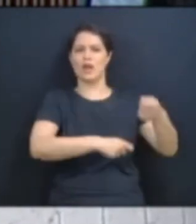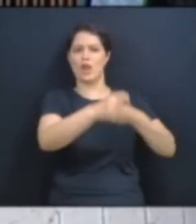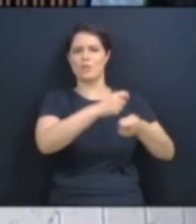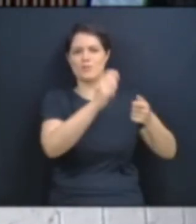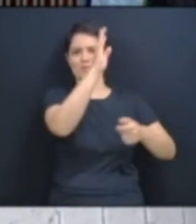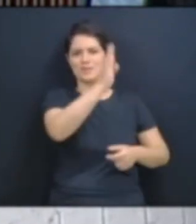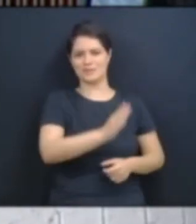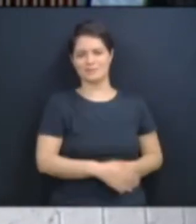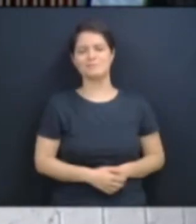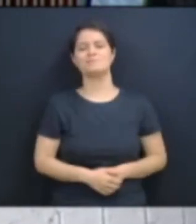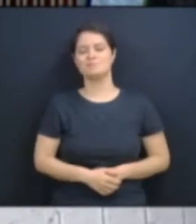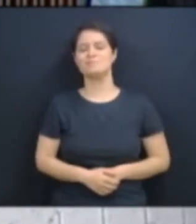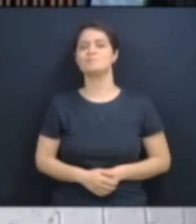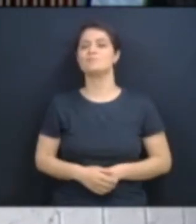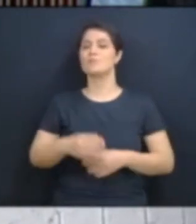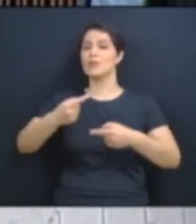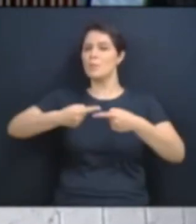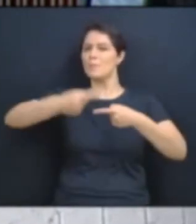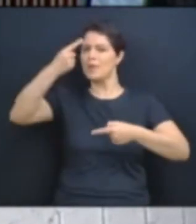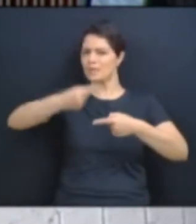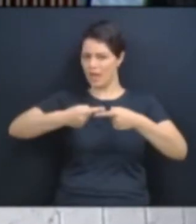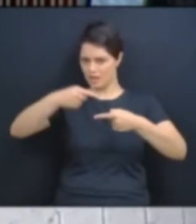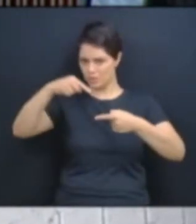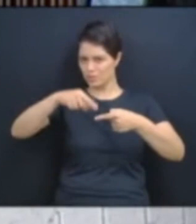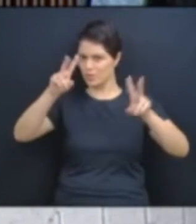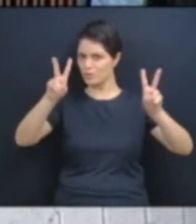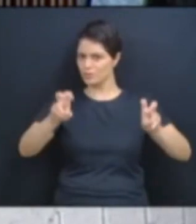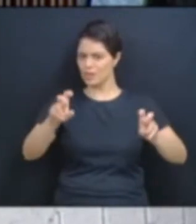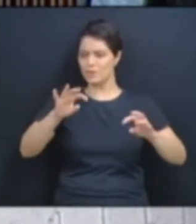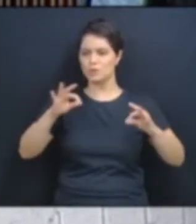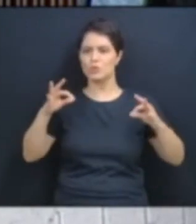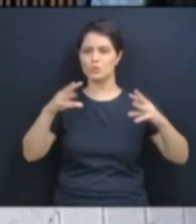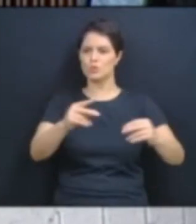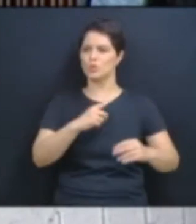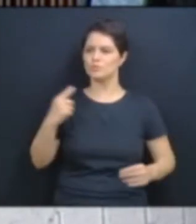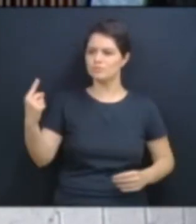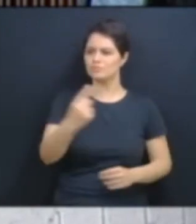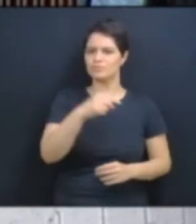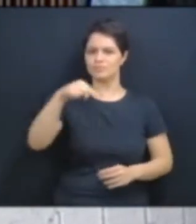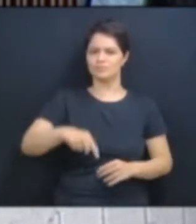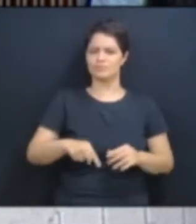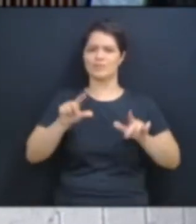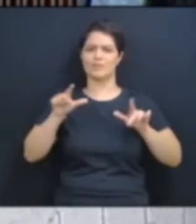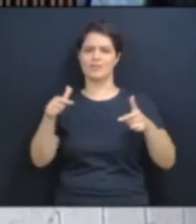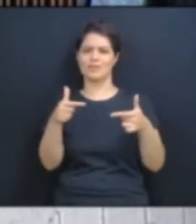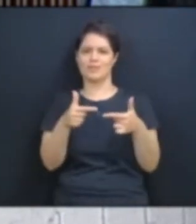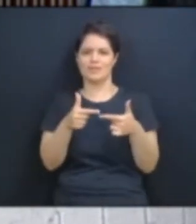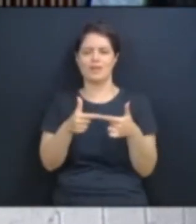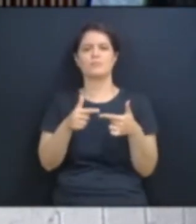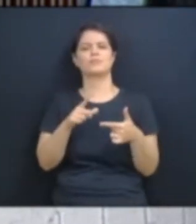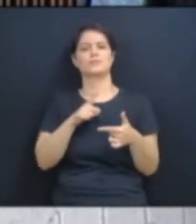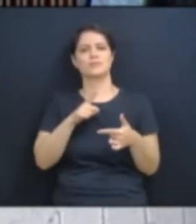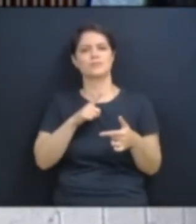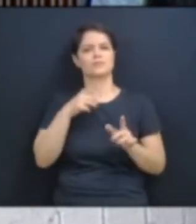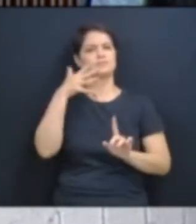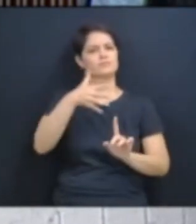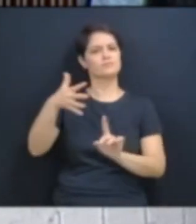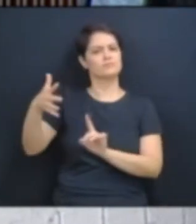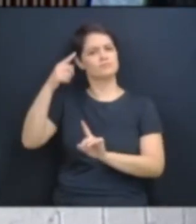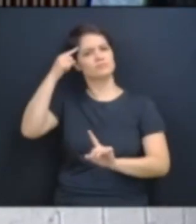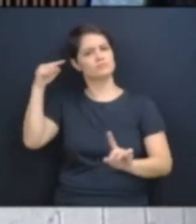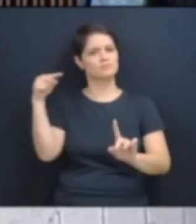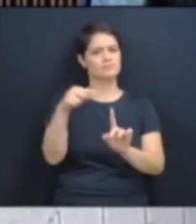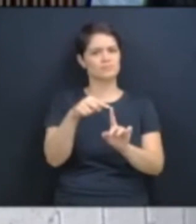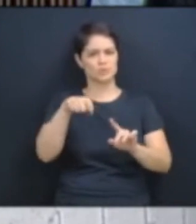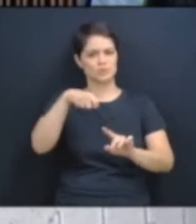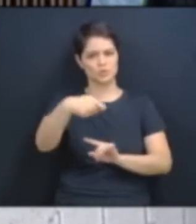todos e todas. E na última semana foi lançado o modelo que vai a edital. Quero lembrar que do dia